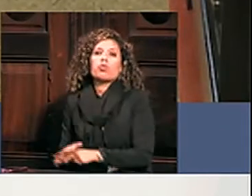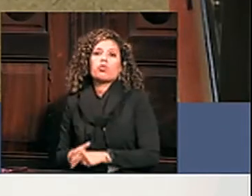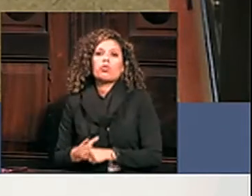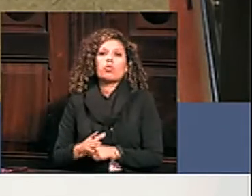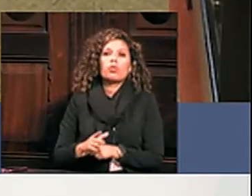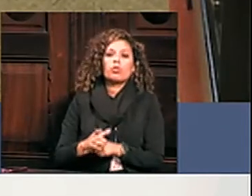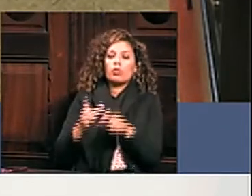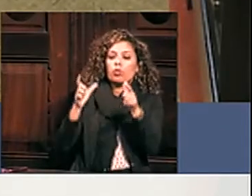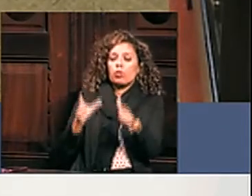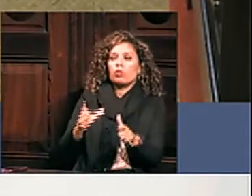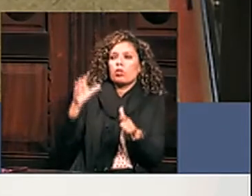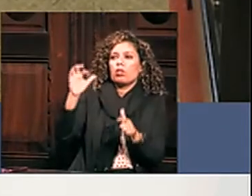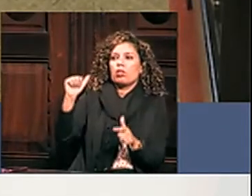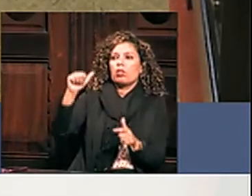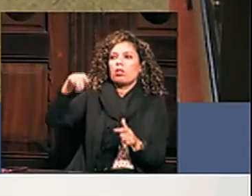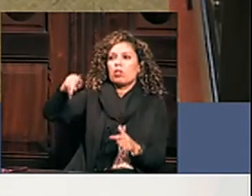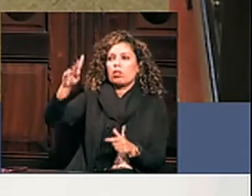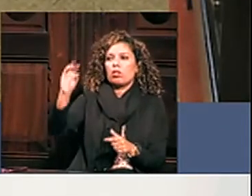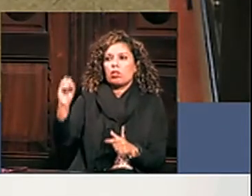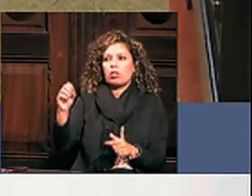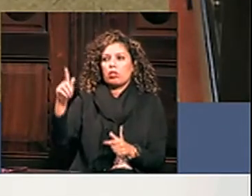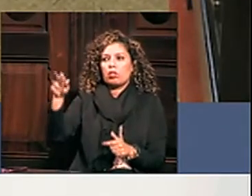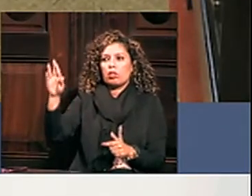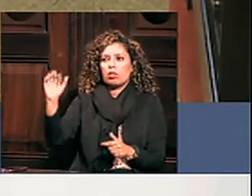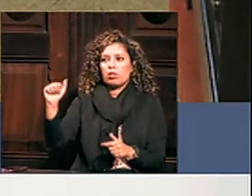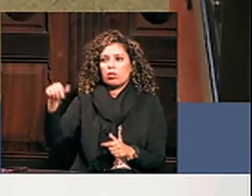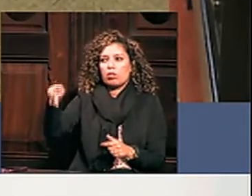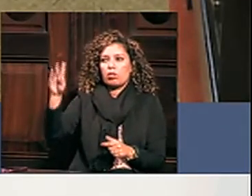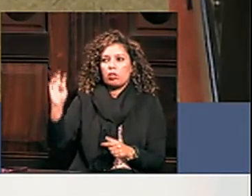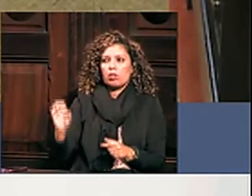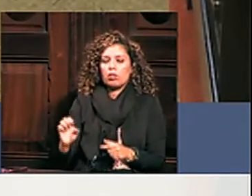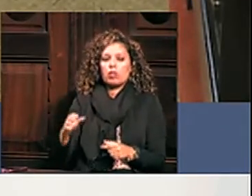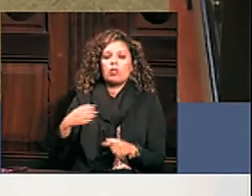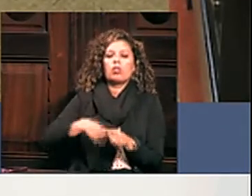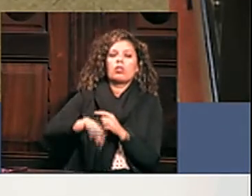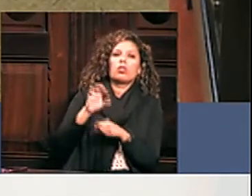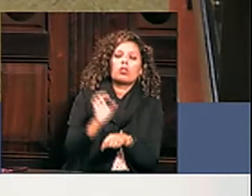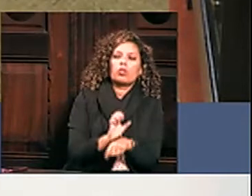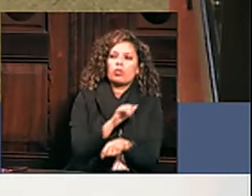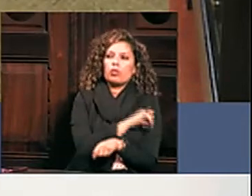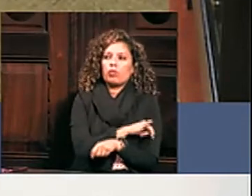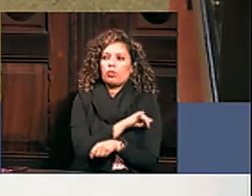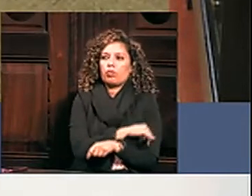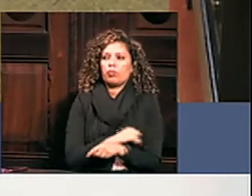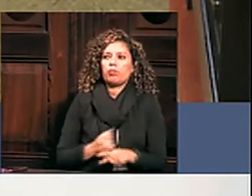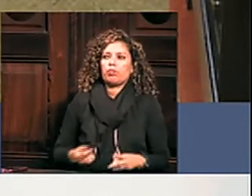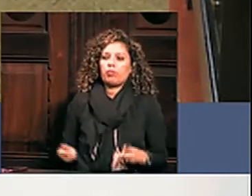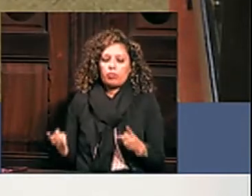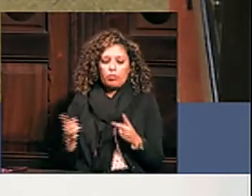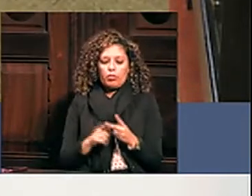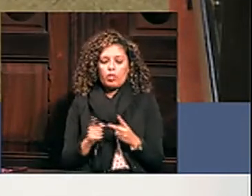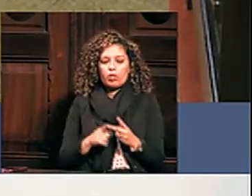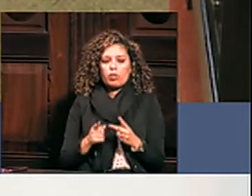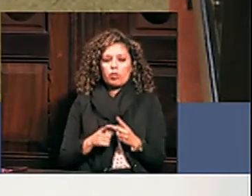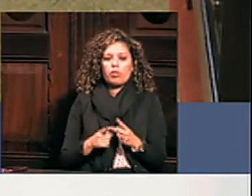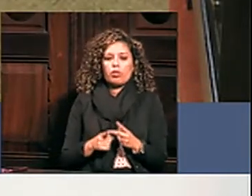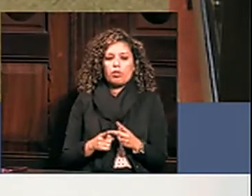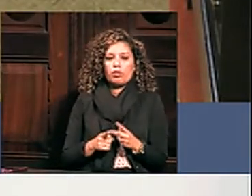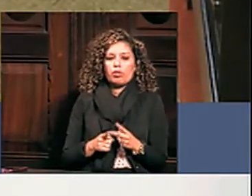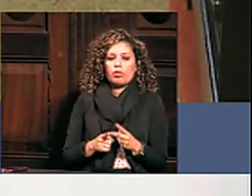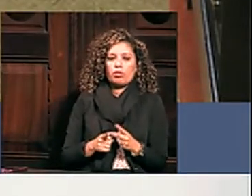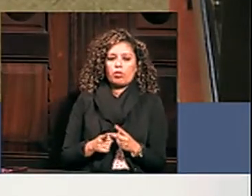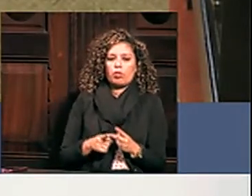Janeiro e do nosso Estado. Mas vamos à segunda questão da declaração de